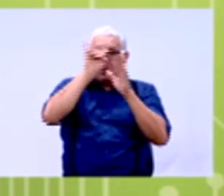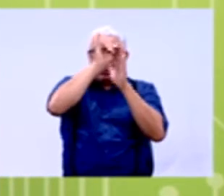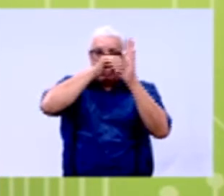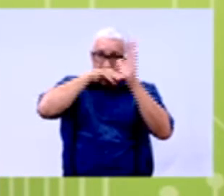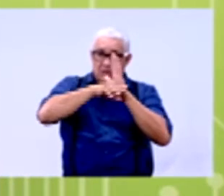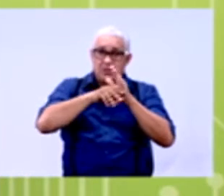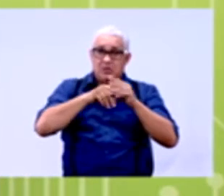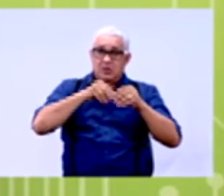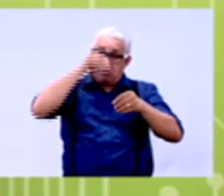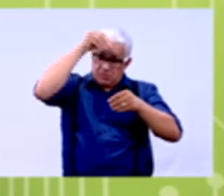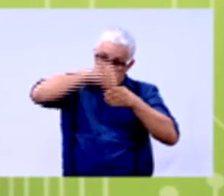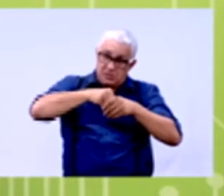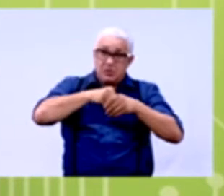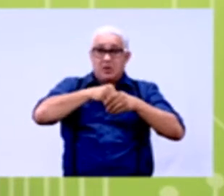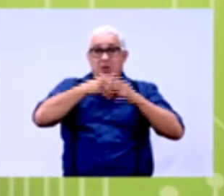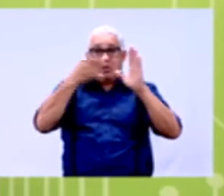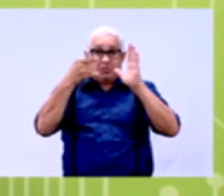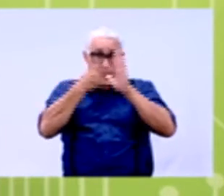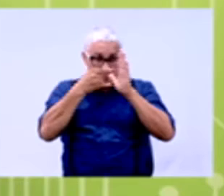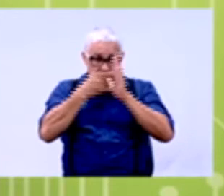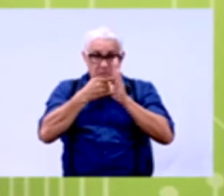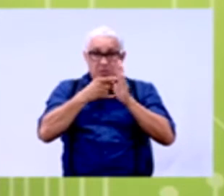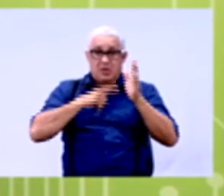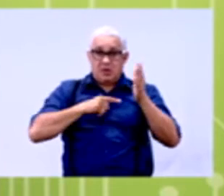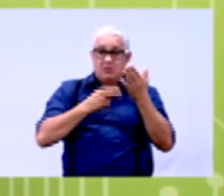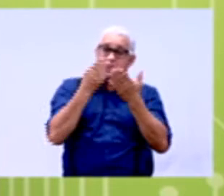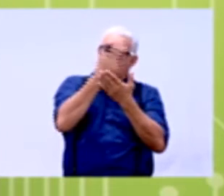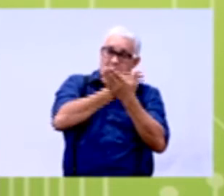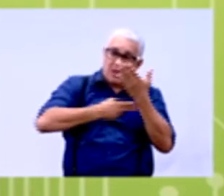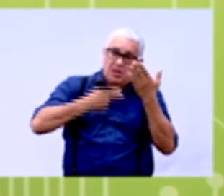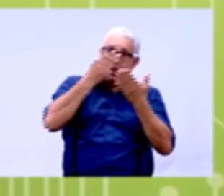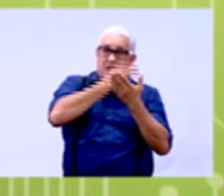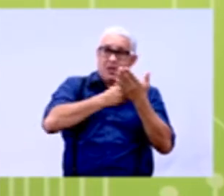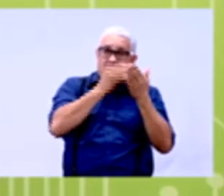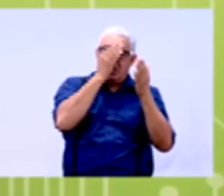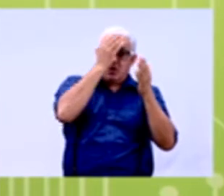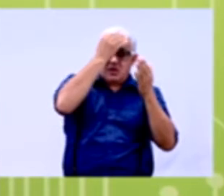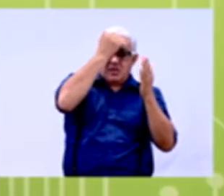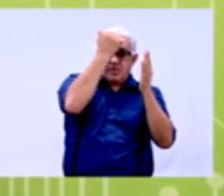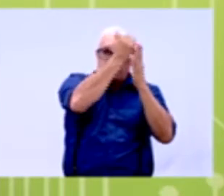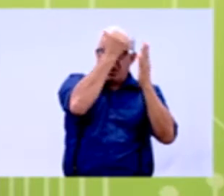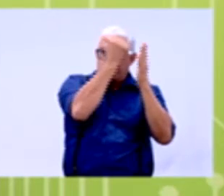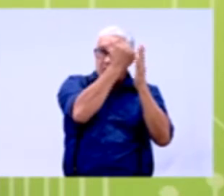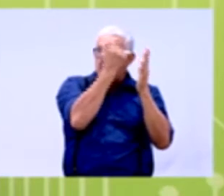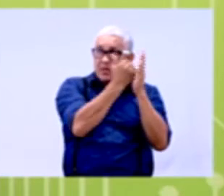software. Então, se nós construirmos um diagrama de sequência